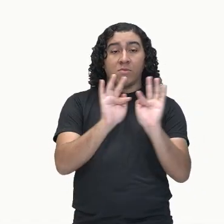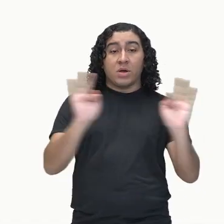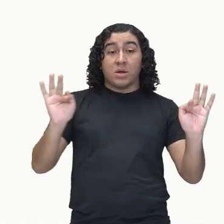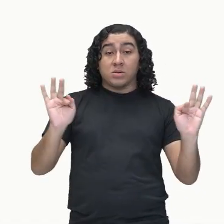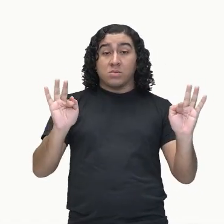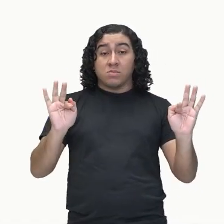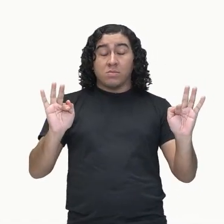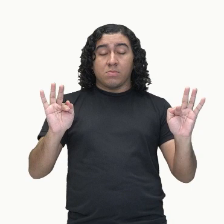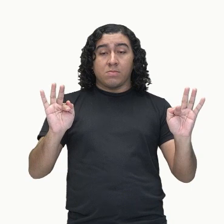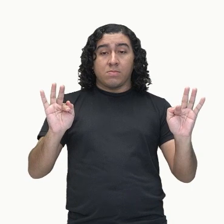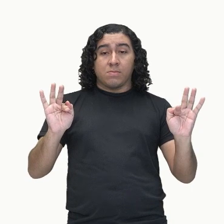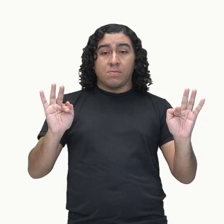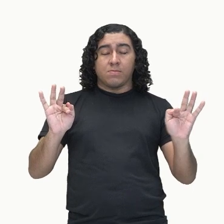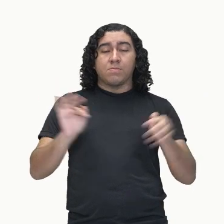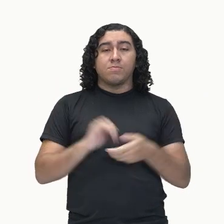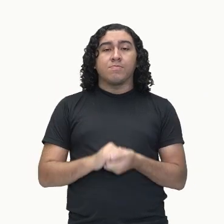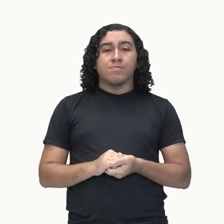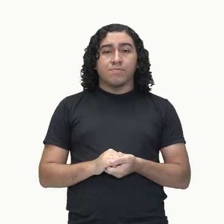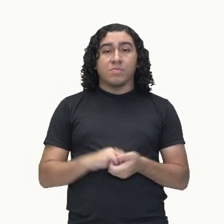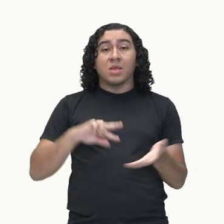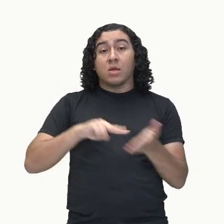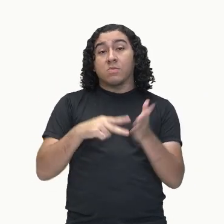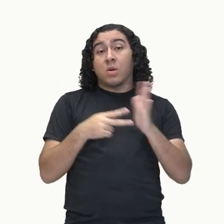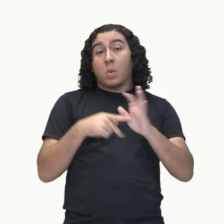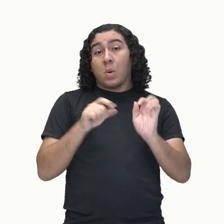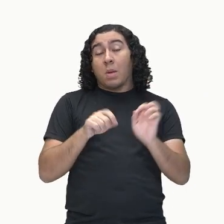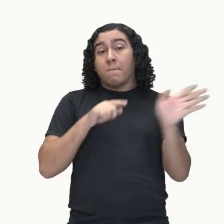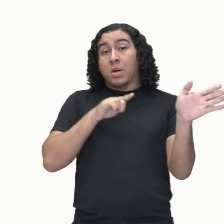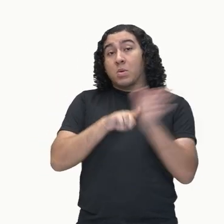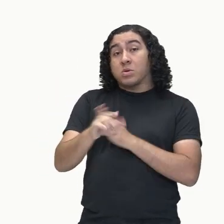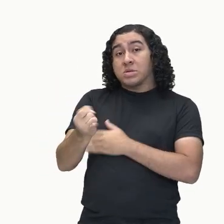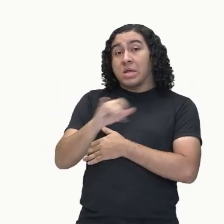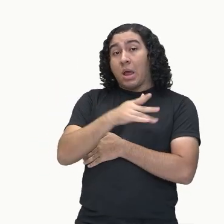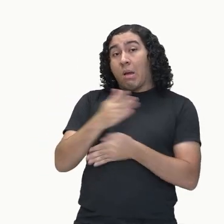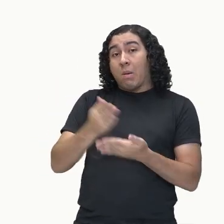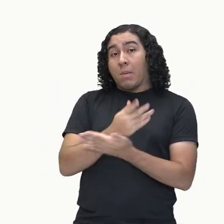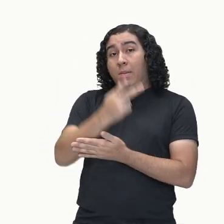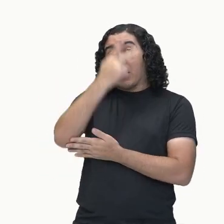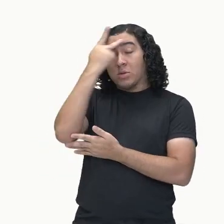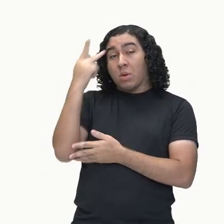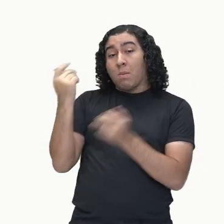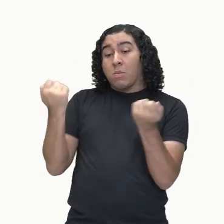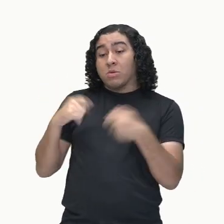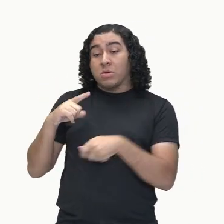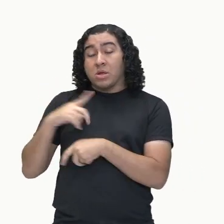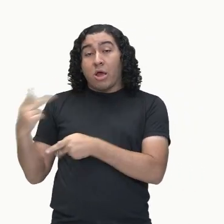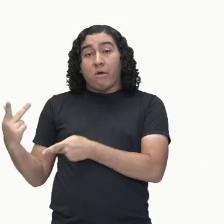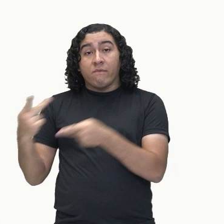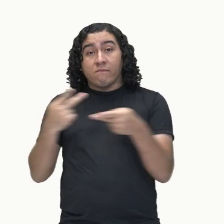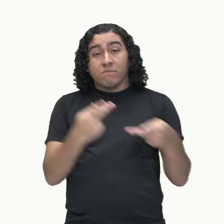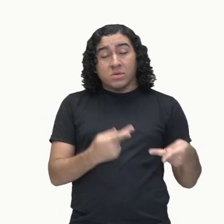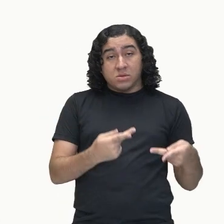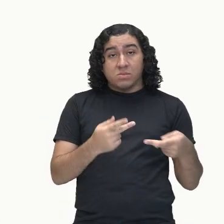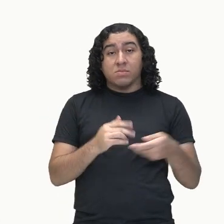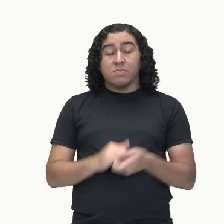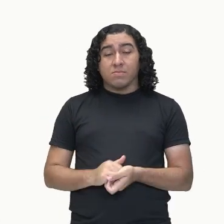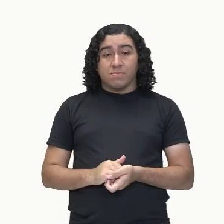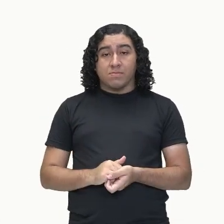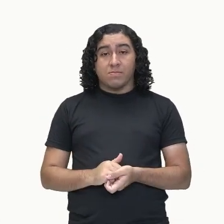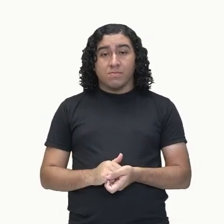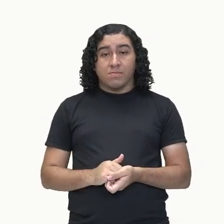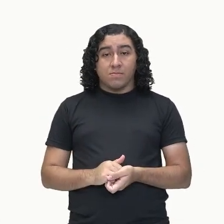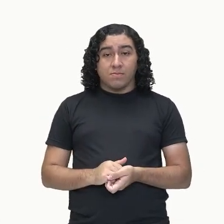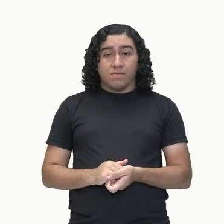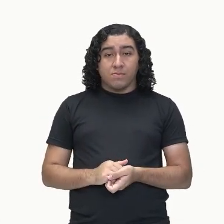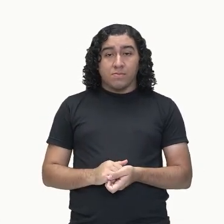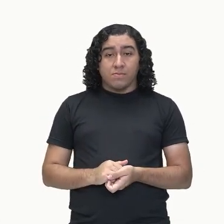bend eu tô perguntando se tal pessoa viria né eu tô falando com ela com tu né a segunda